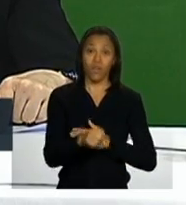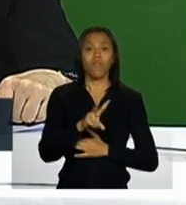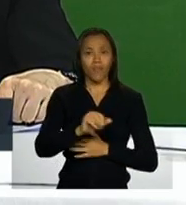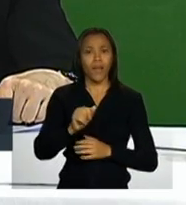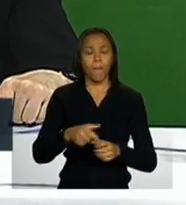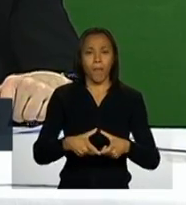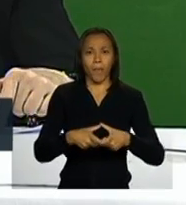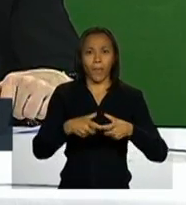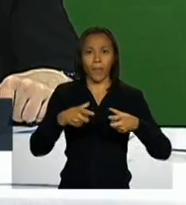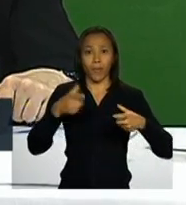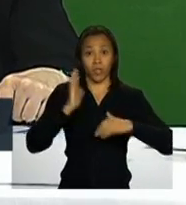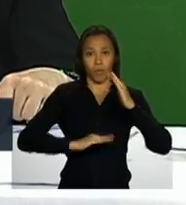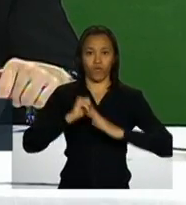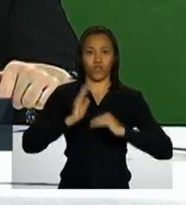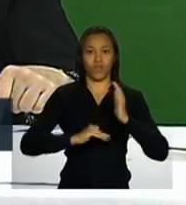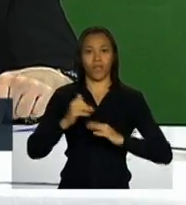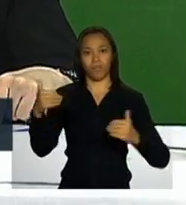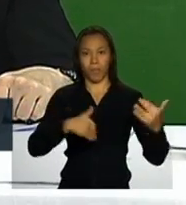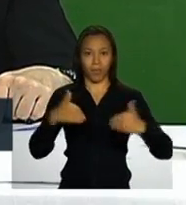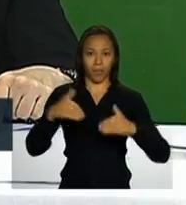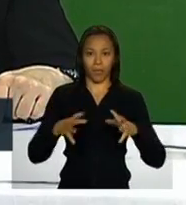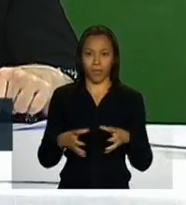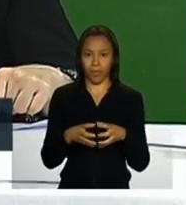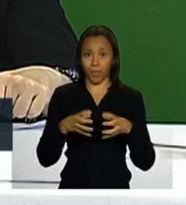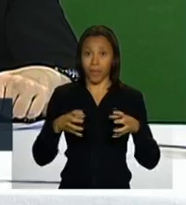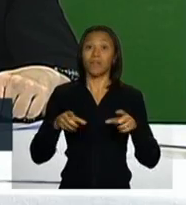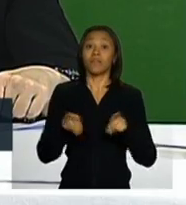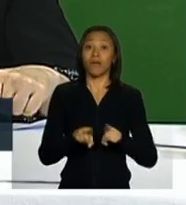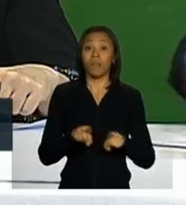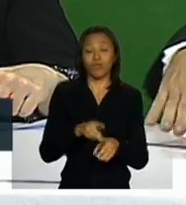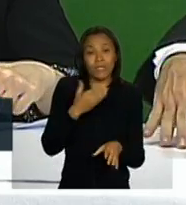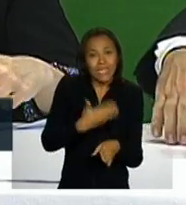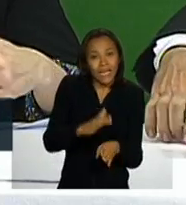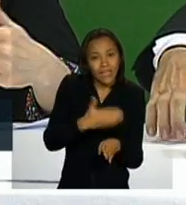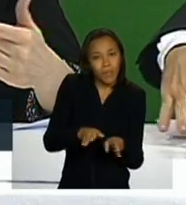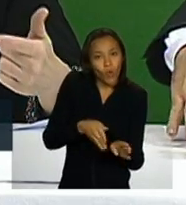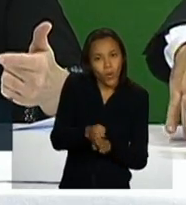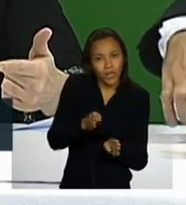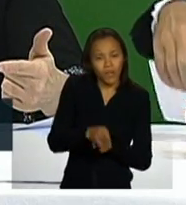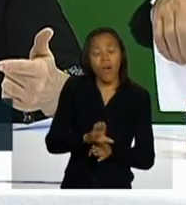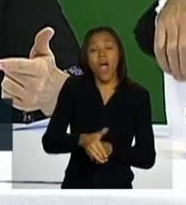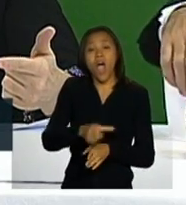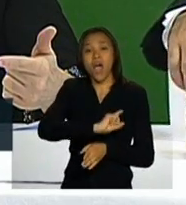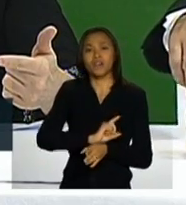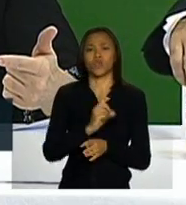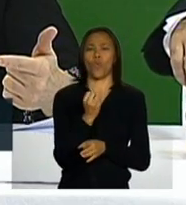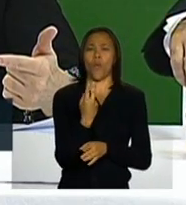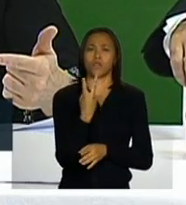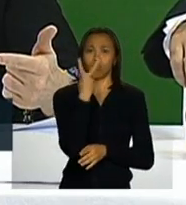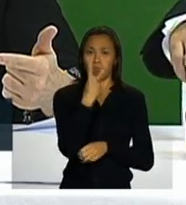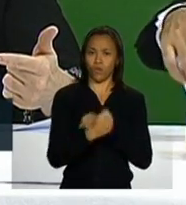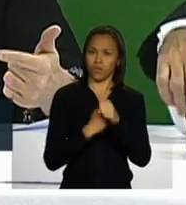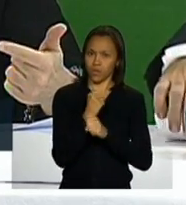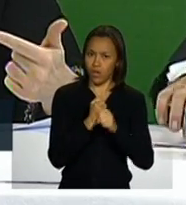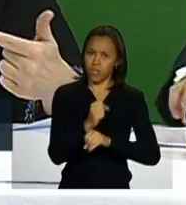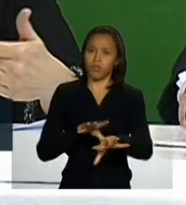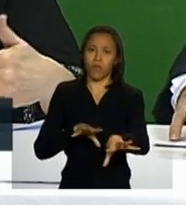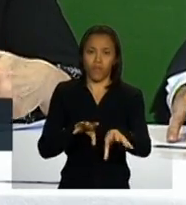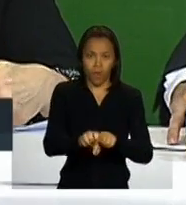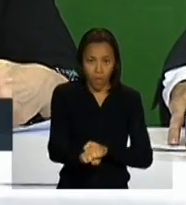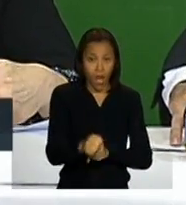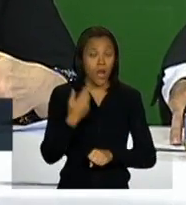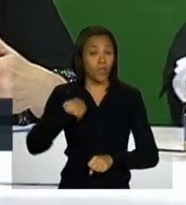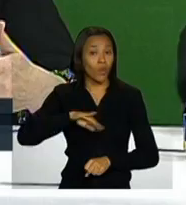de profissionais. Também no treinamento dos práticos, que antes demorava quase 2 anos para a formação,